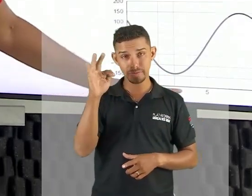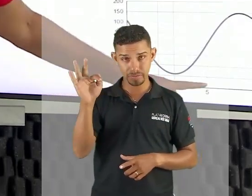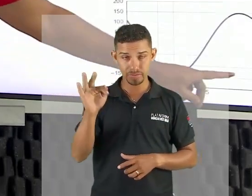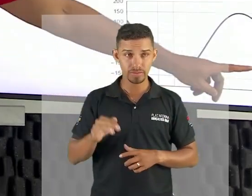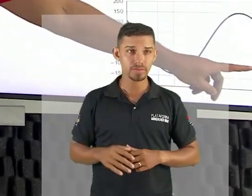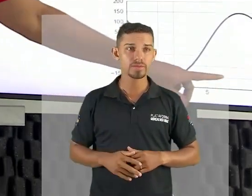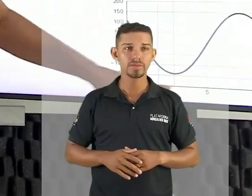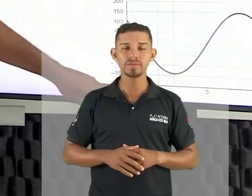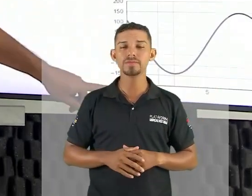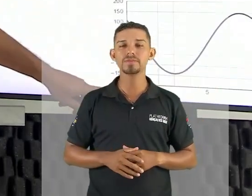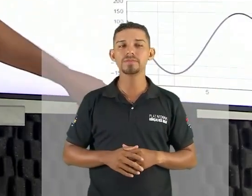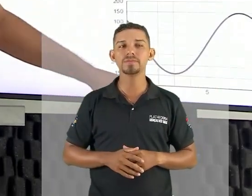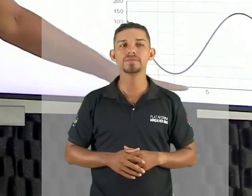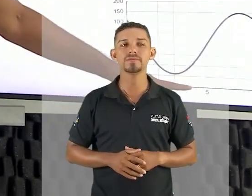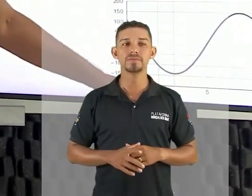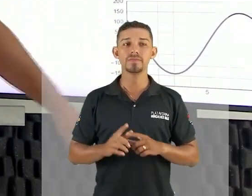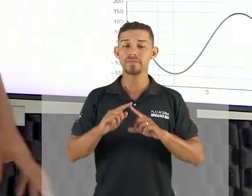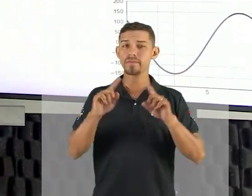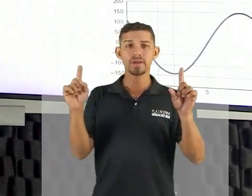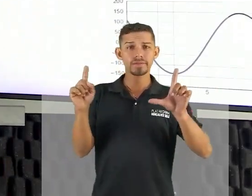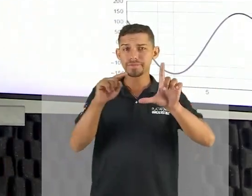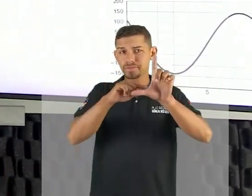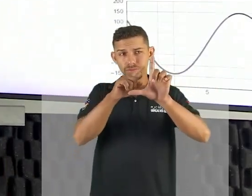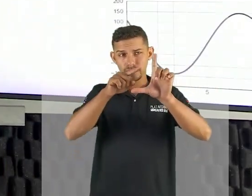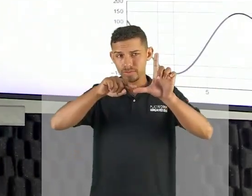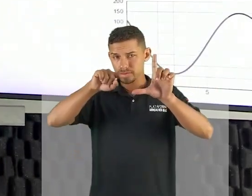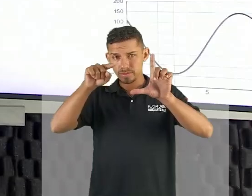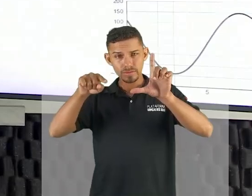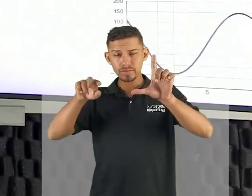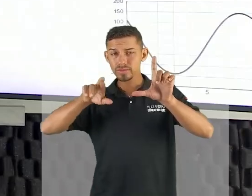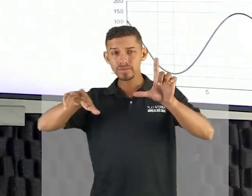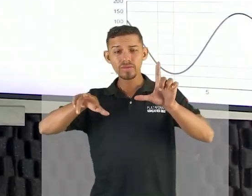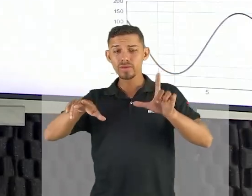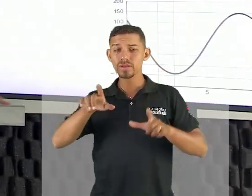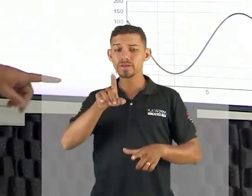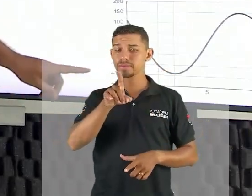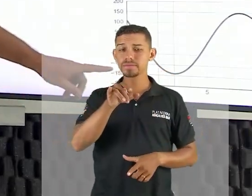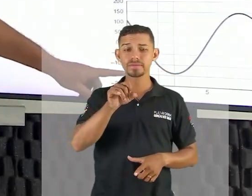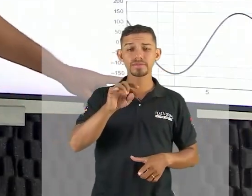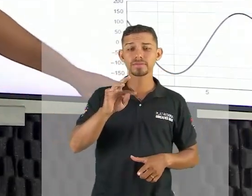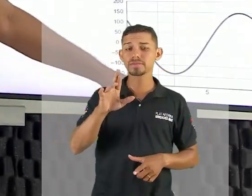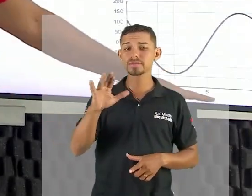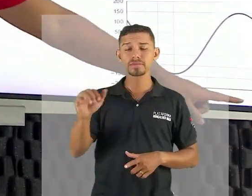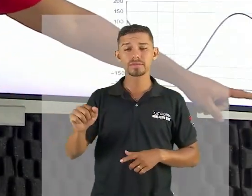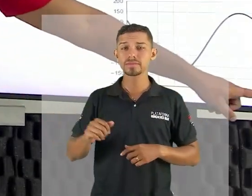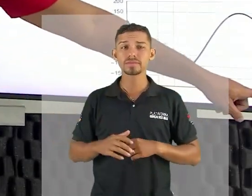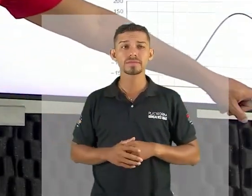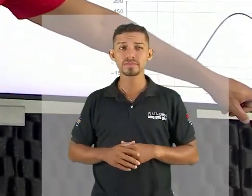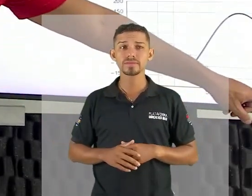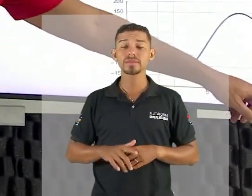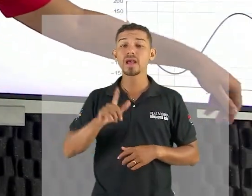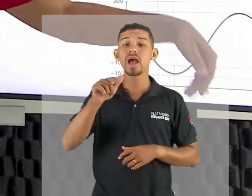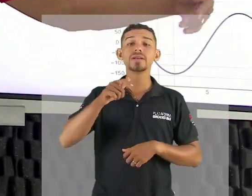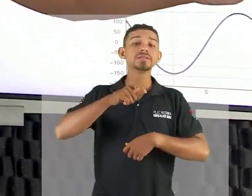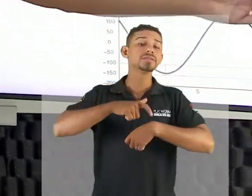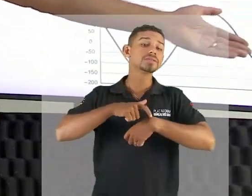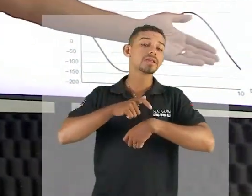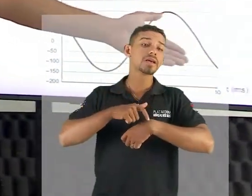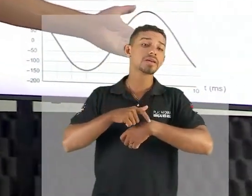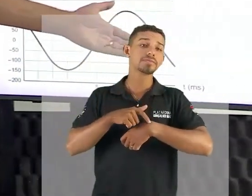não é esse eixo aqui não é o eixo de distância é o eixo de tempo